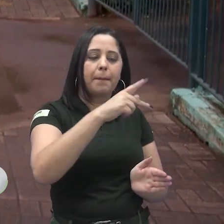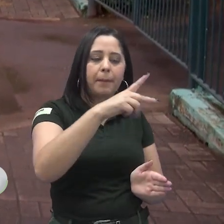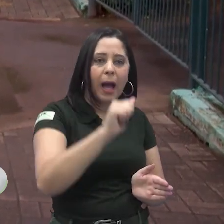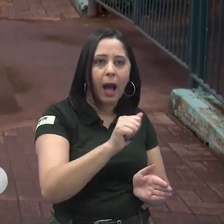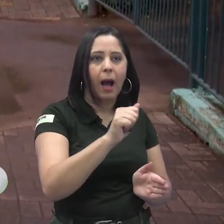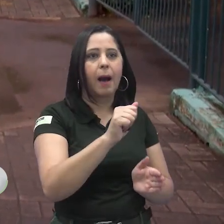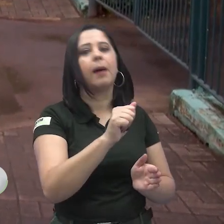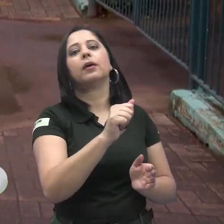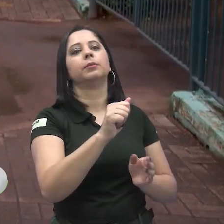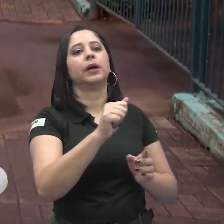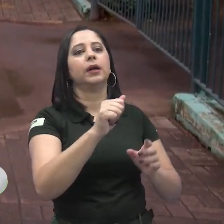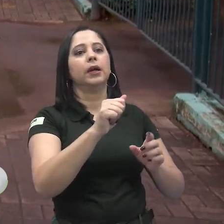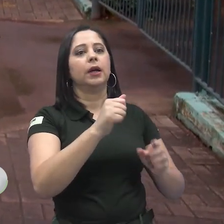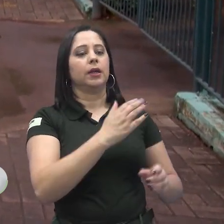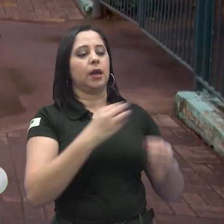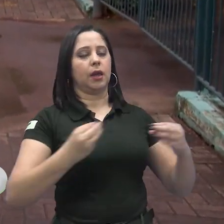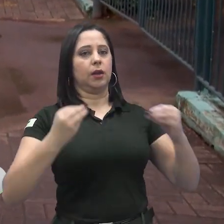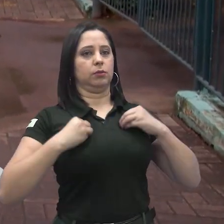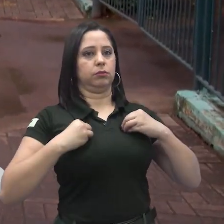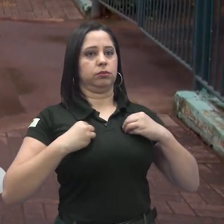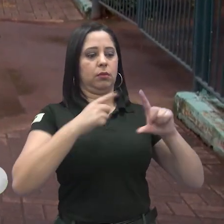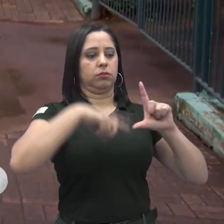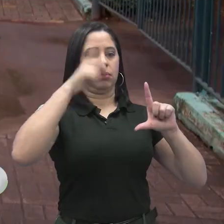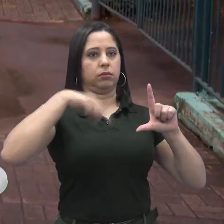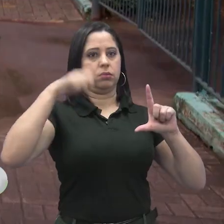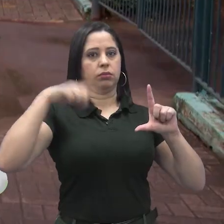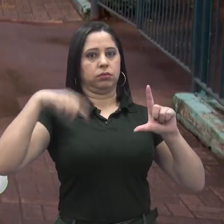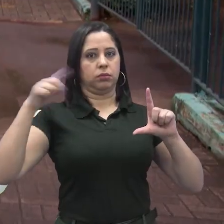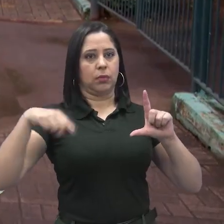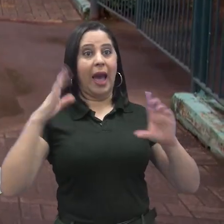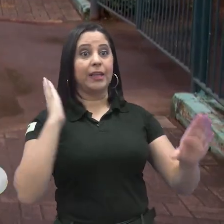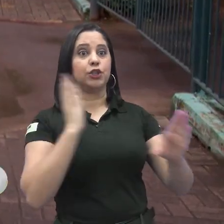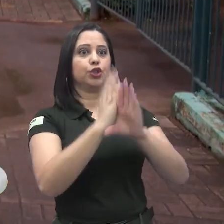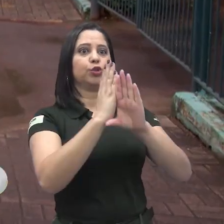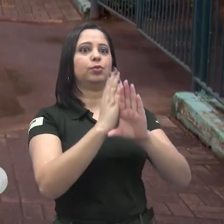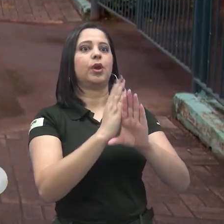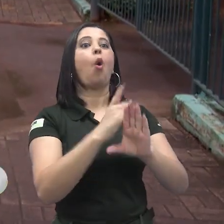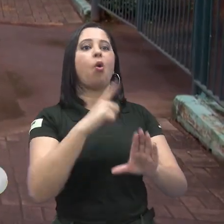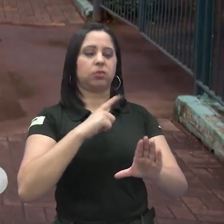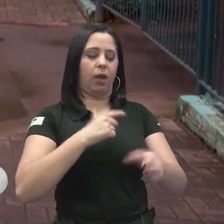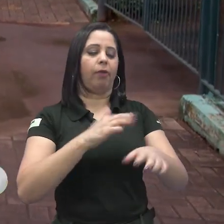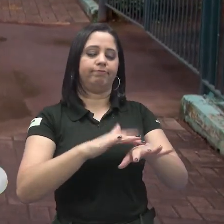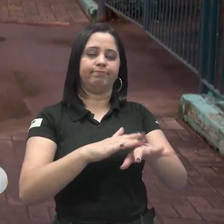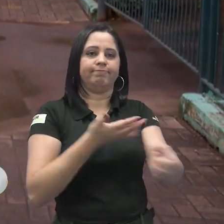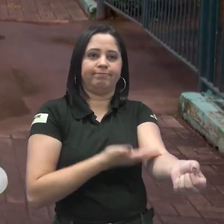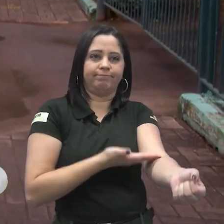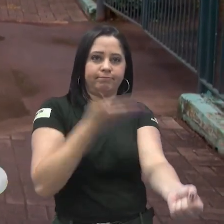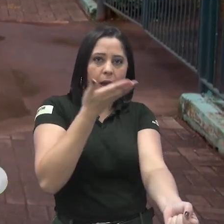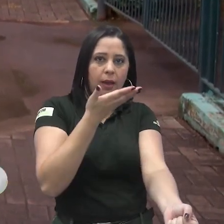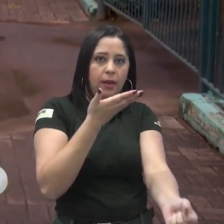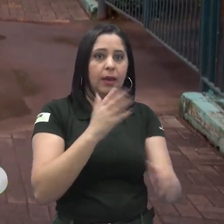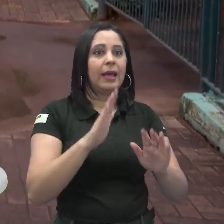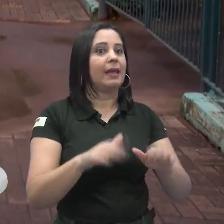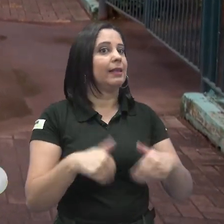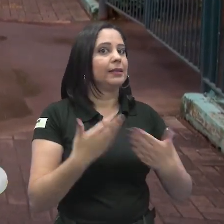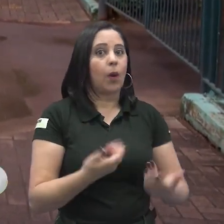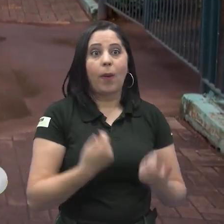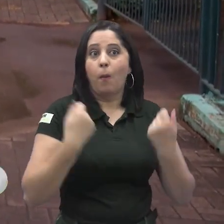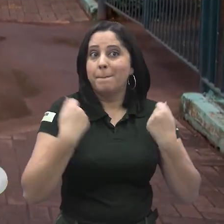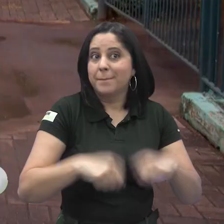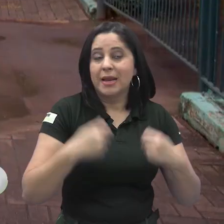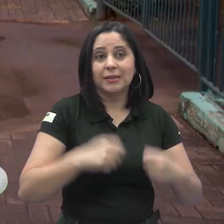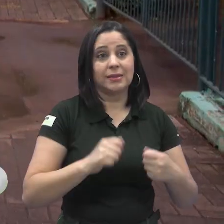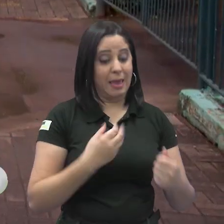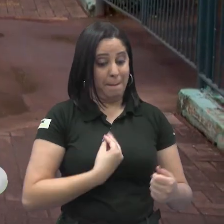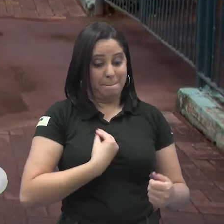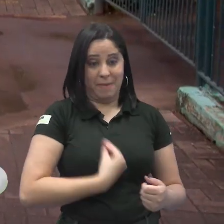tipos de exame, uma bateria de exames. E onde foi constatado, onde eu estava com hipertensão. E nesse caso eu precisaria mudar totalmente meu estilo de